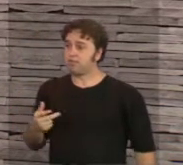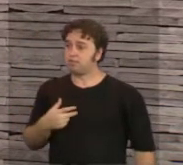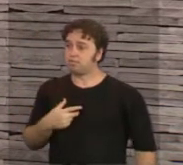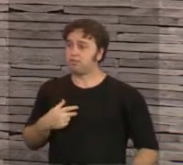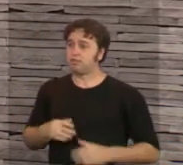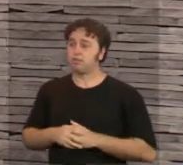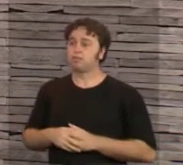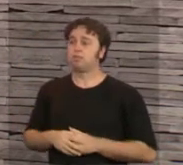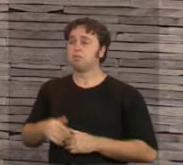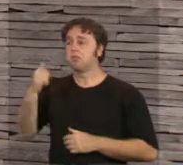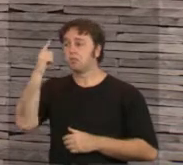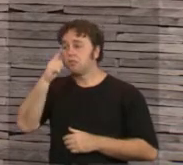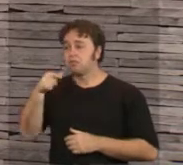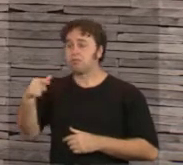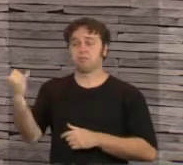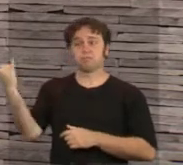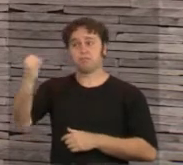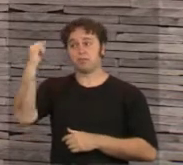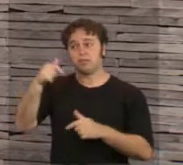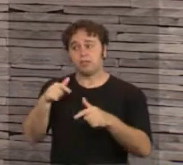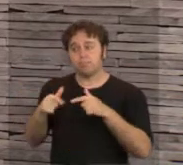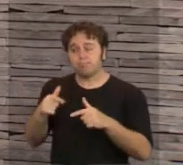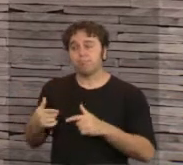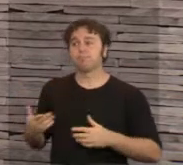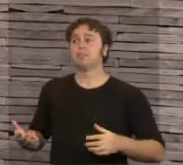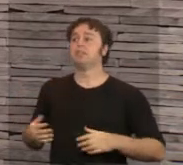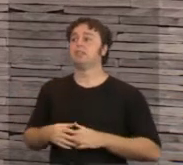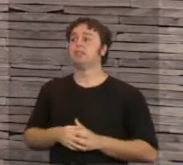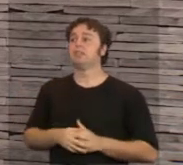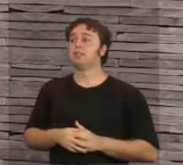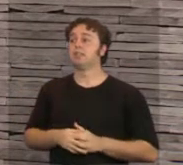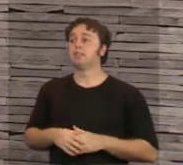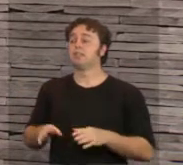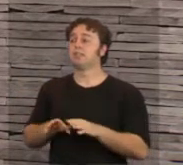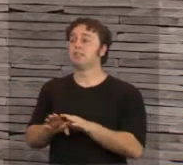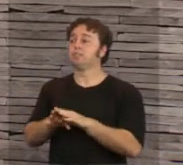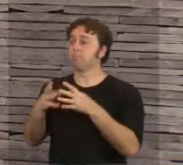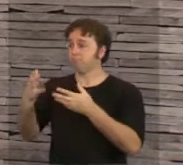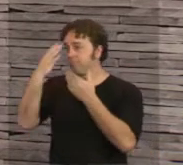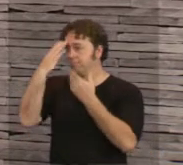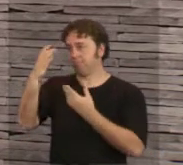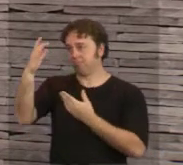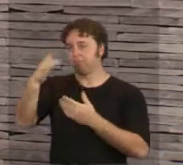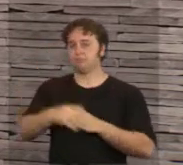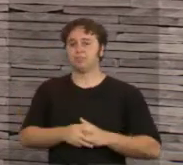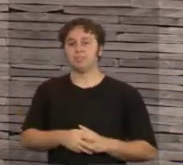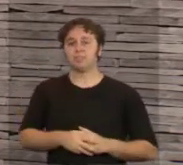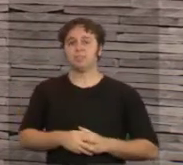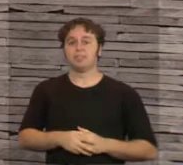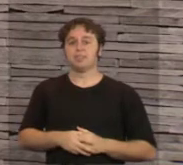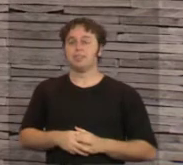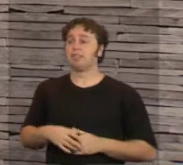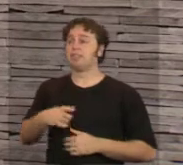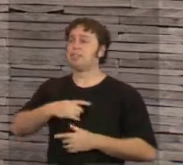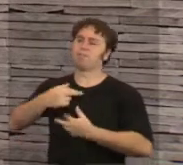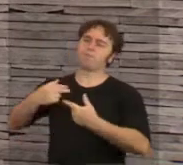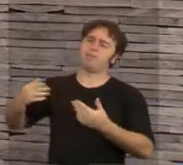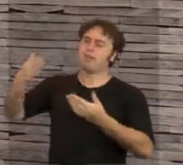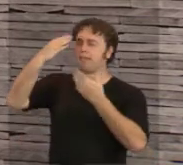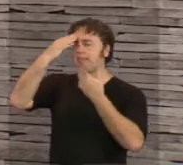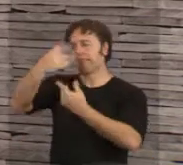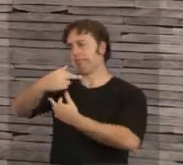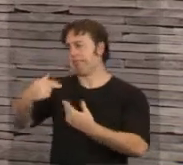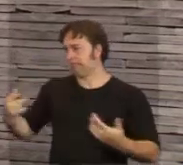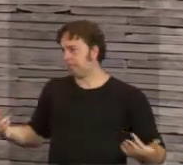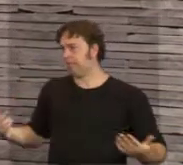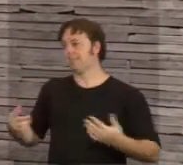passo profissional para ela. Nossa, que bênção. Então eu quero agradecer. Ótimo. Aliás, eu tenho mais a agradecer do